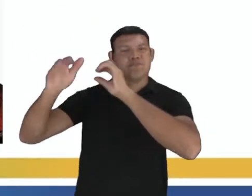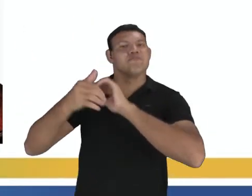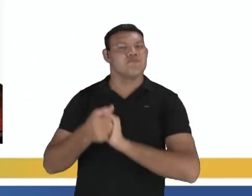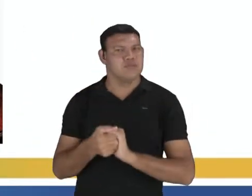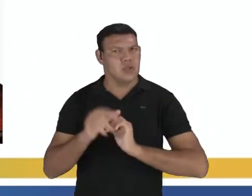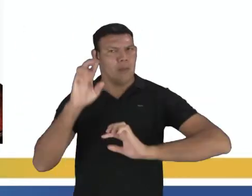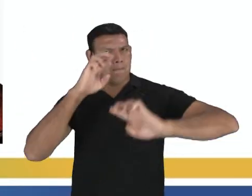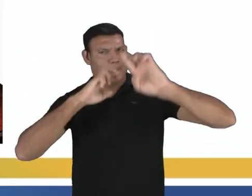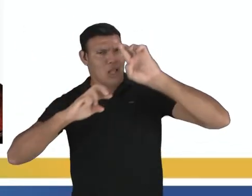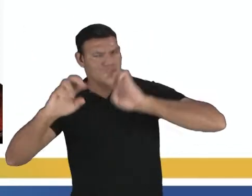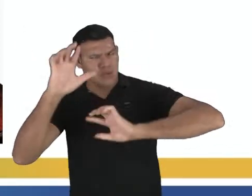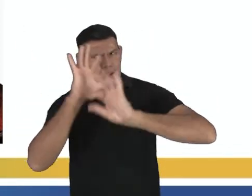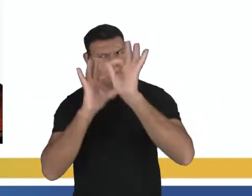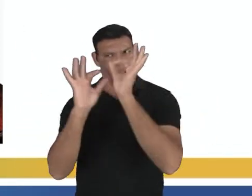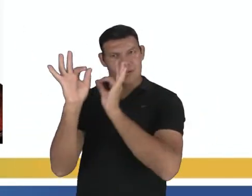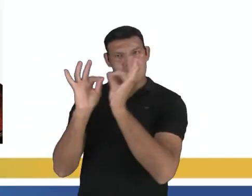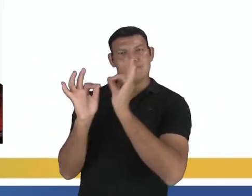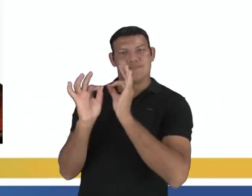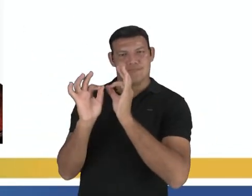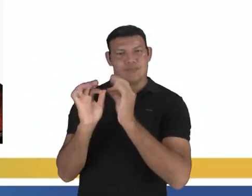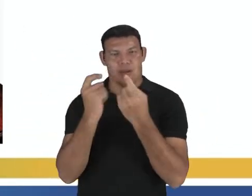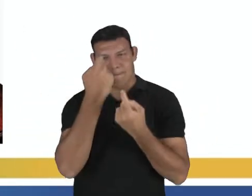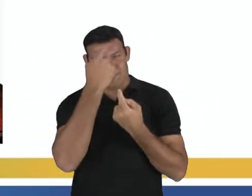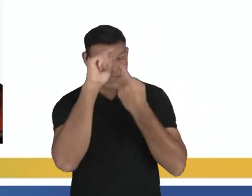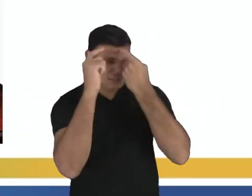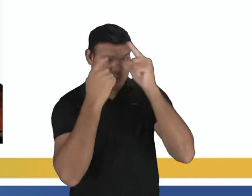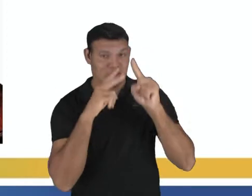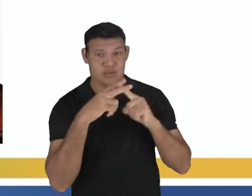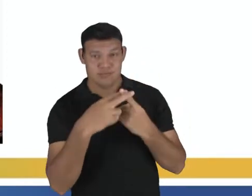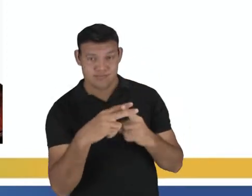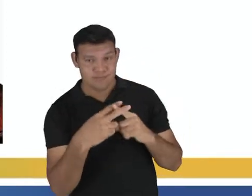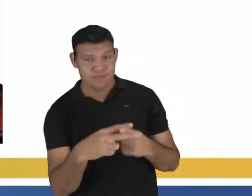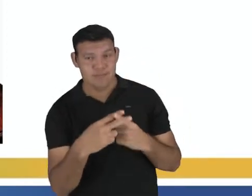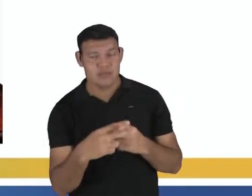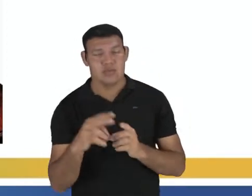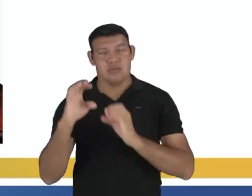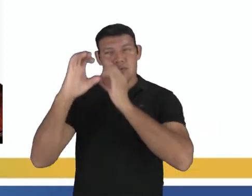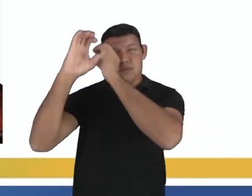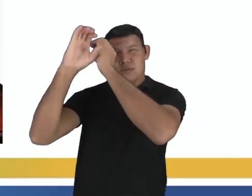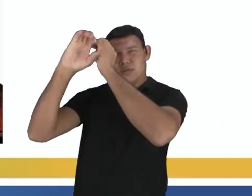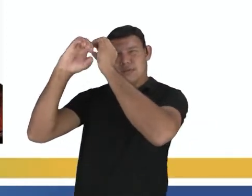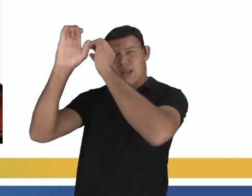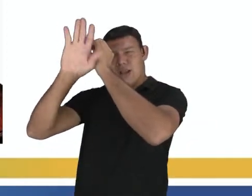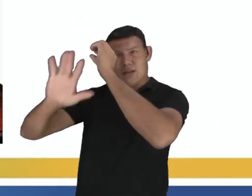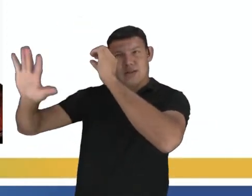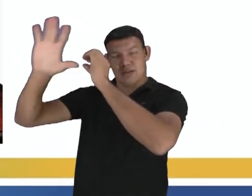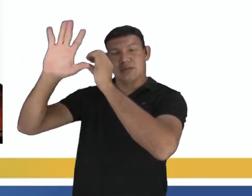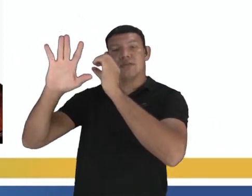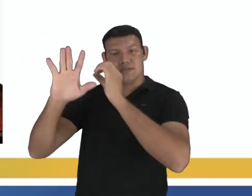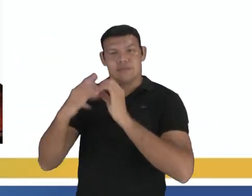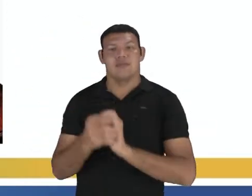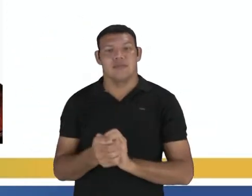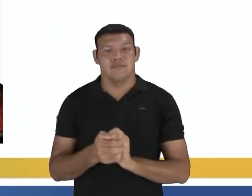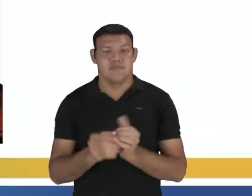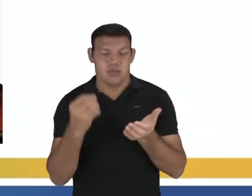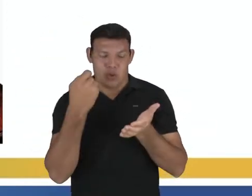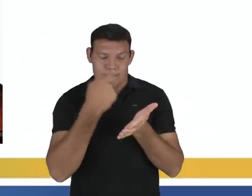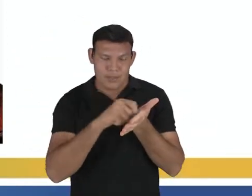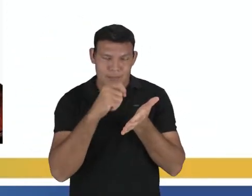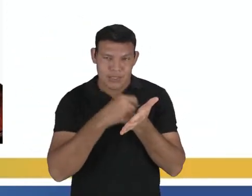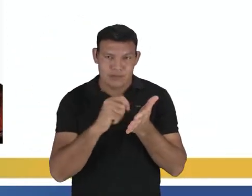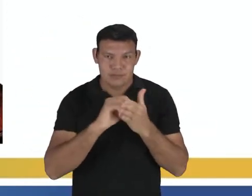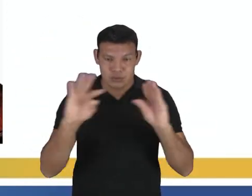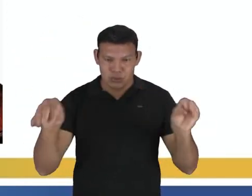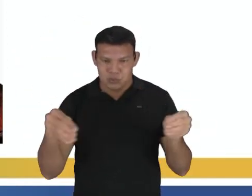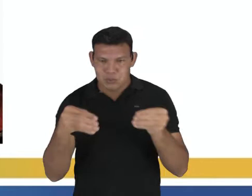uma observação, digamos que mais organizada, porque ele cria os seus equipamentos, observa e faz registros periódicos.